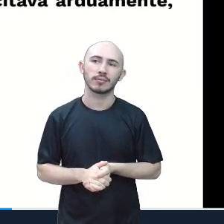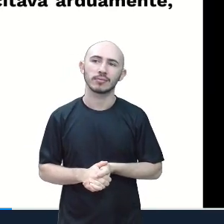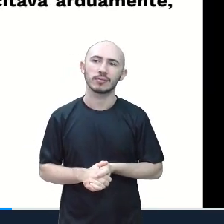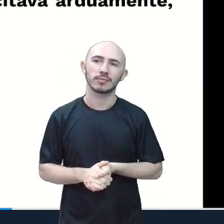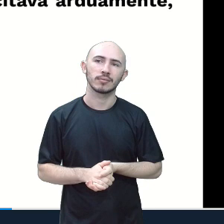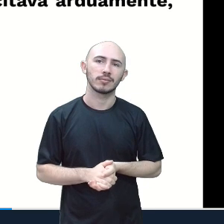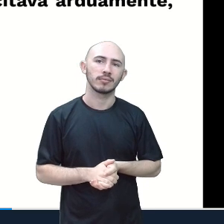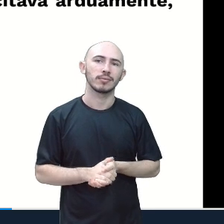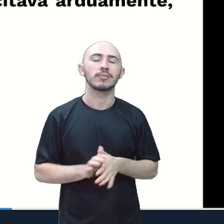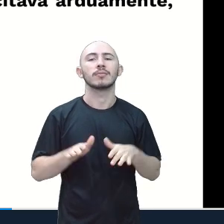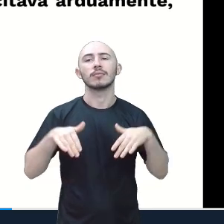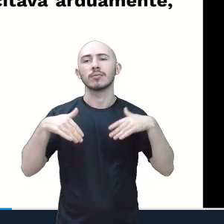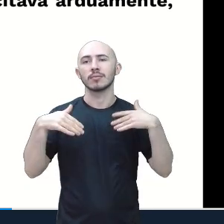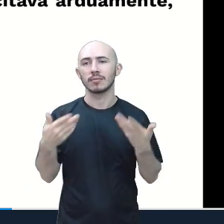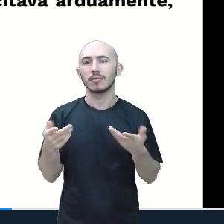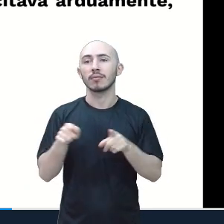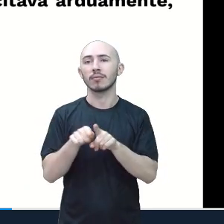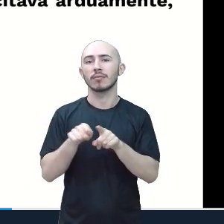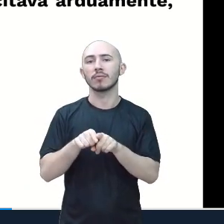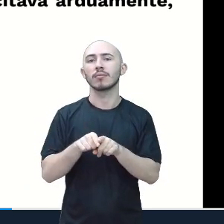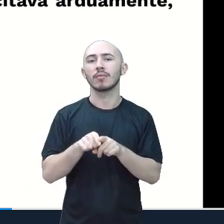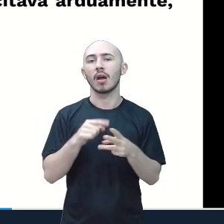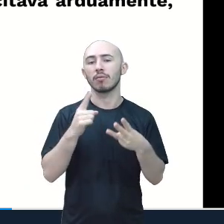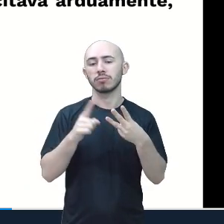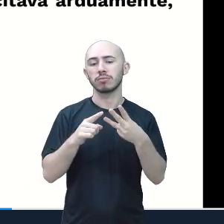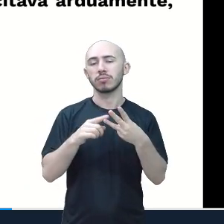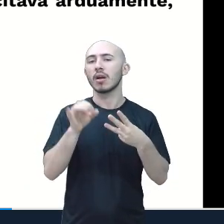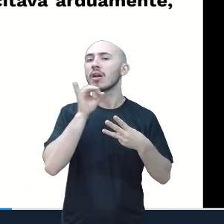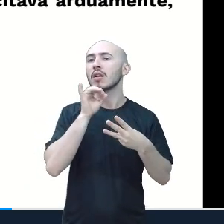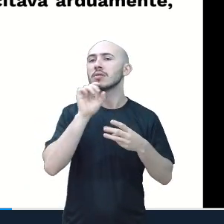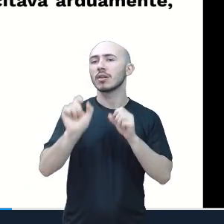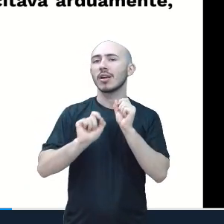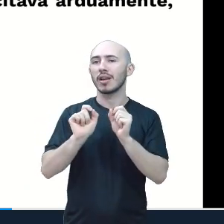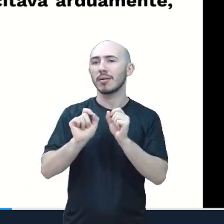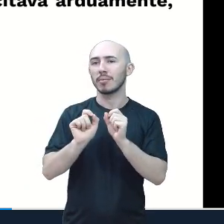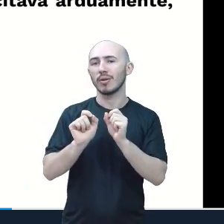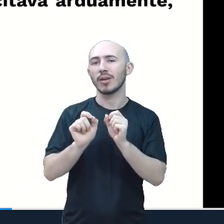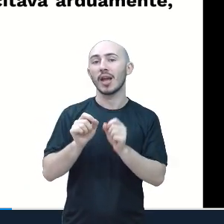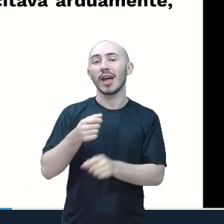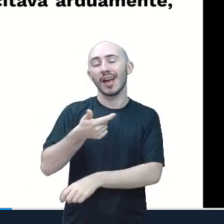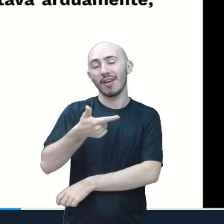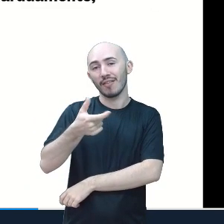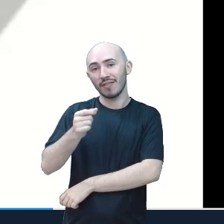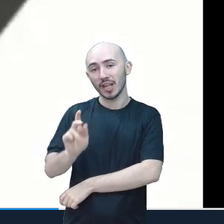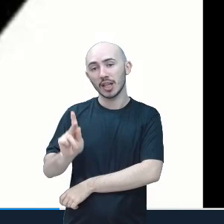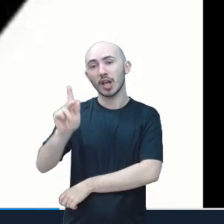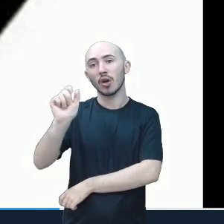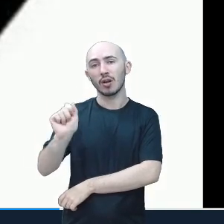E aqui a gente tem outro que perdeu 20 quilos em 40 dias, né?